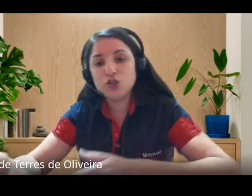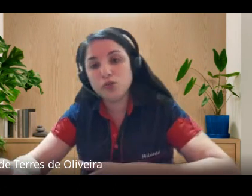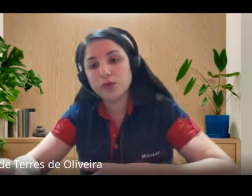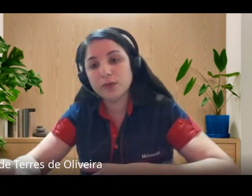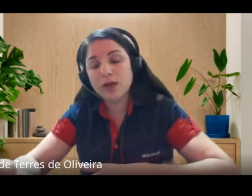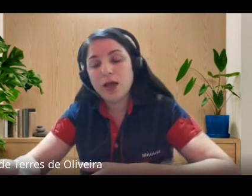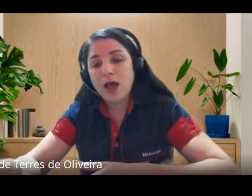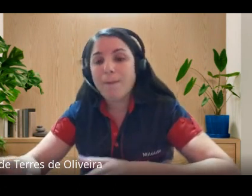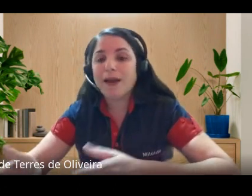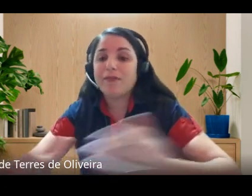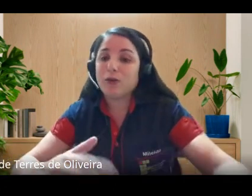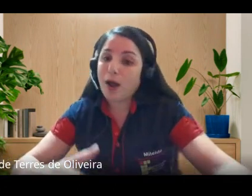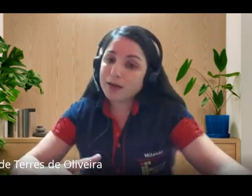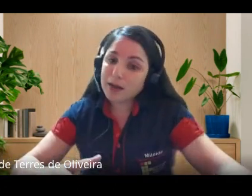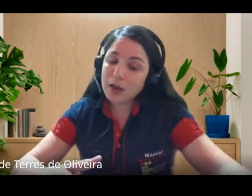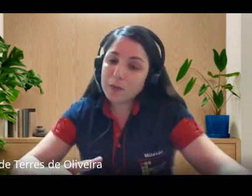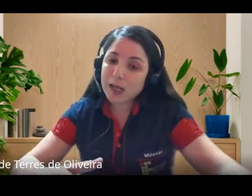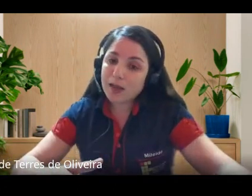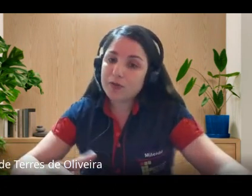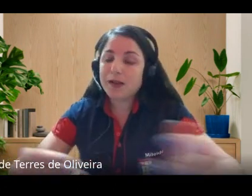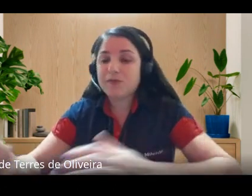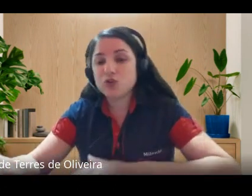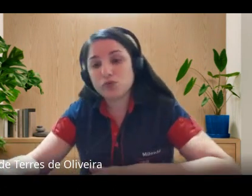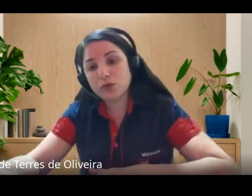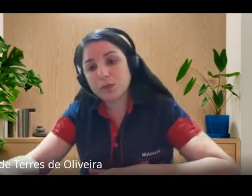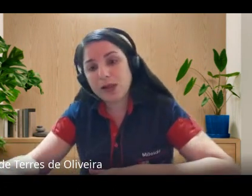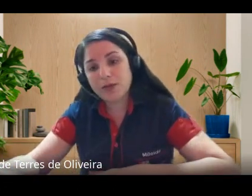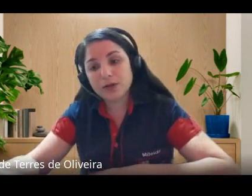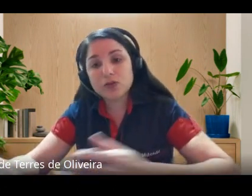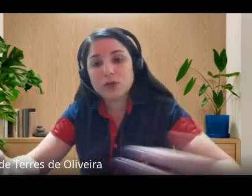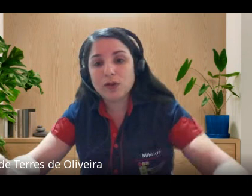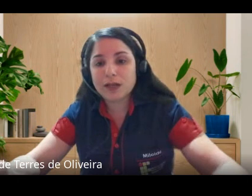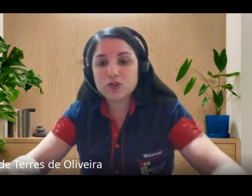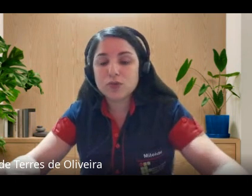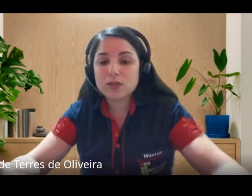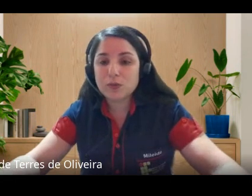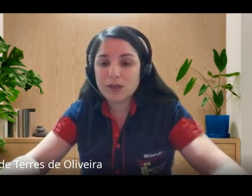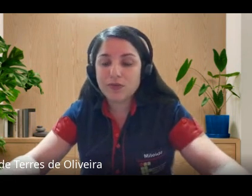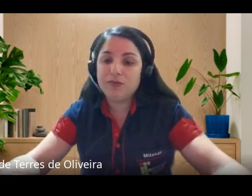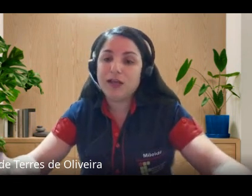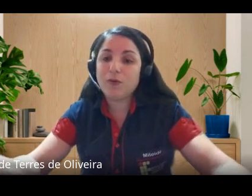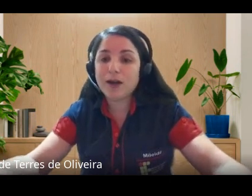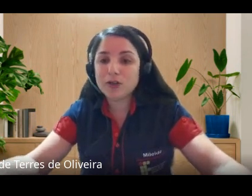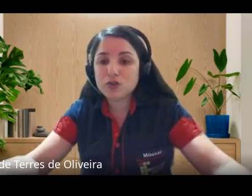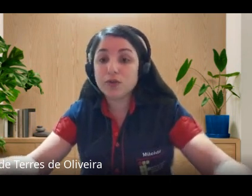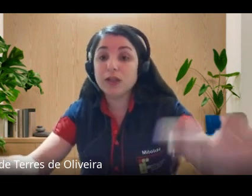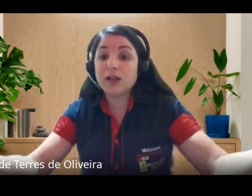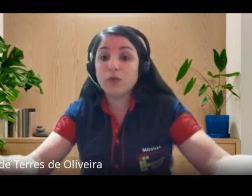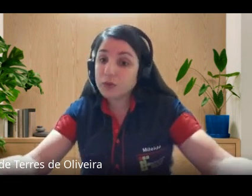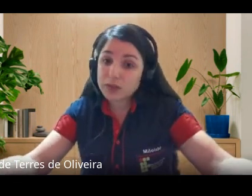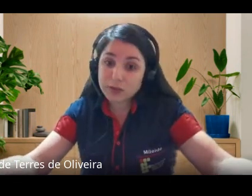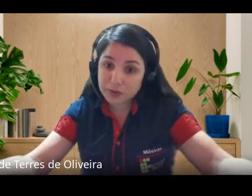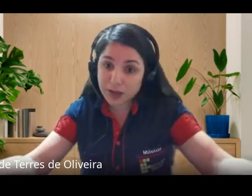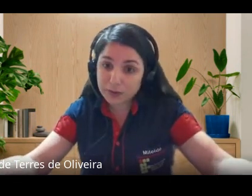e chuva. A palavra guarda é uma palavra, a palavra chuva é outra palavra. Quando são colocadas juntas e com hífen, fica guarda-chuva, que